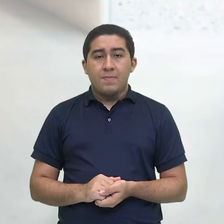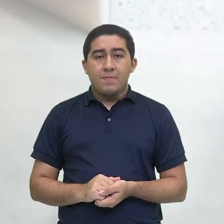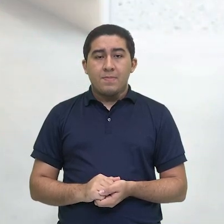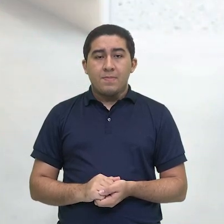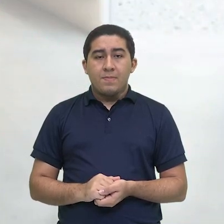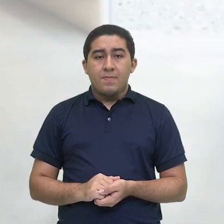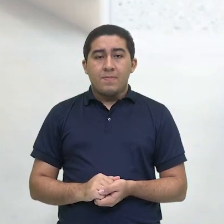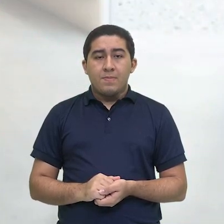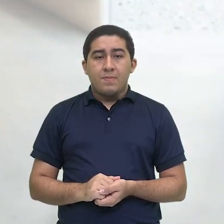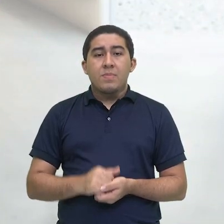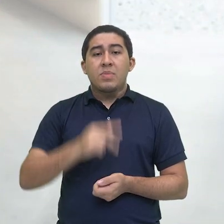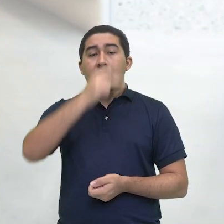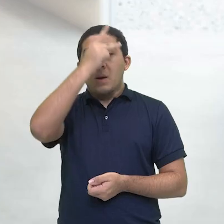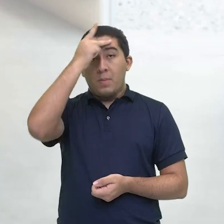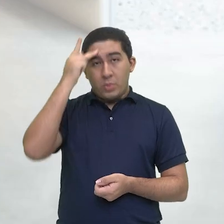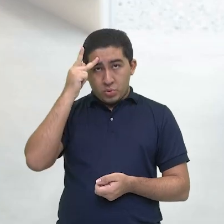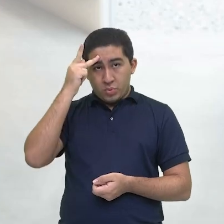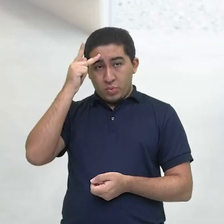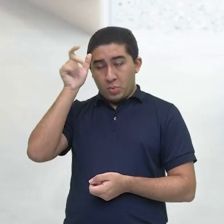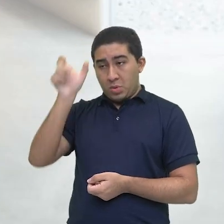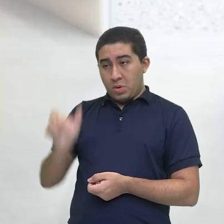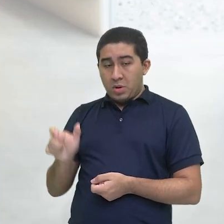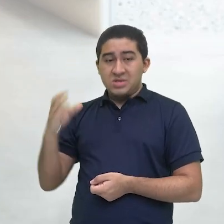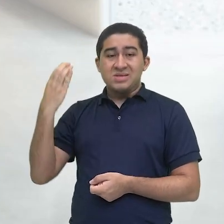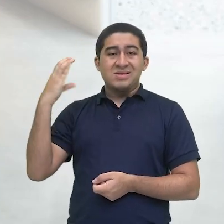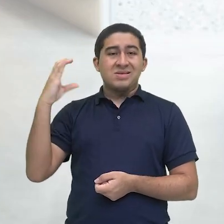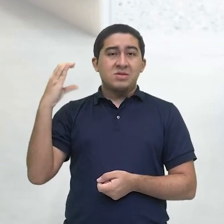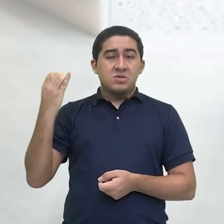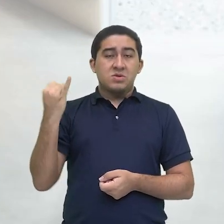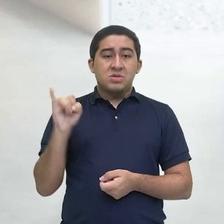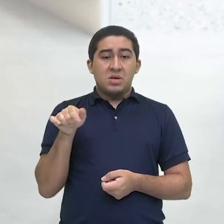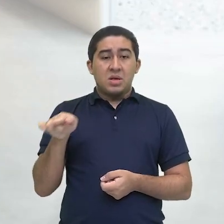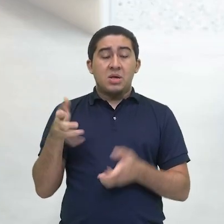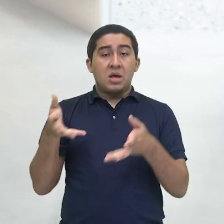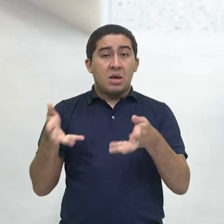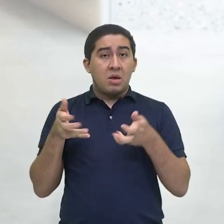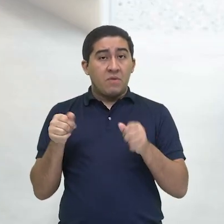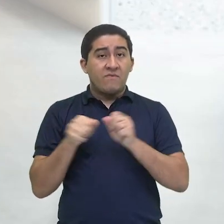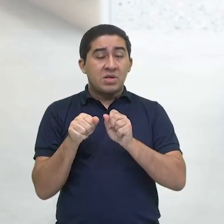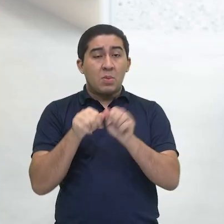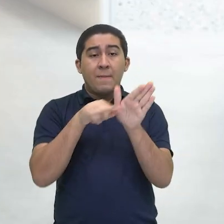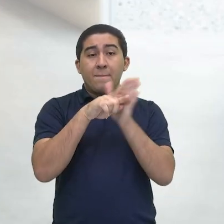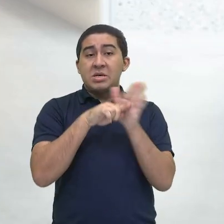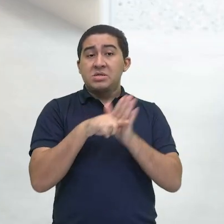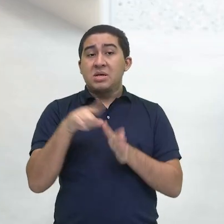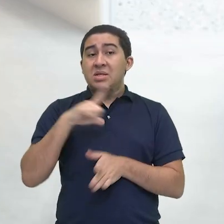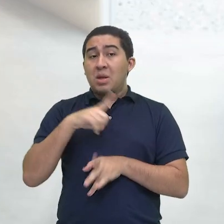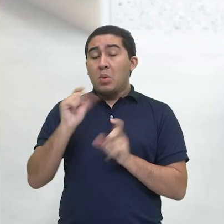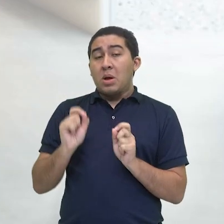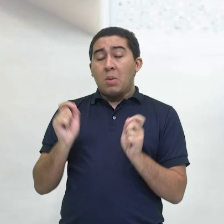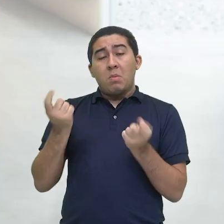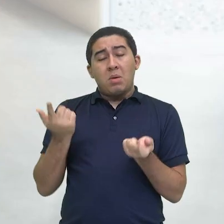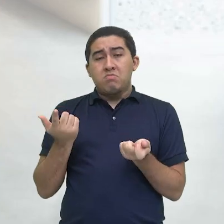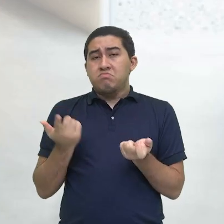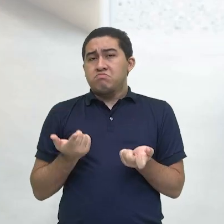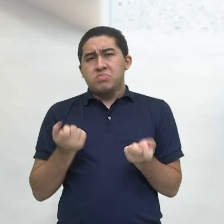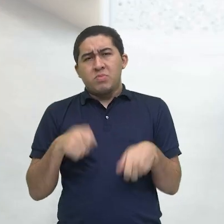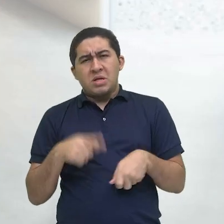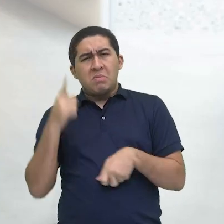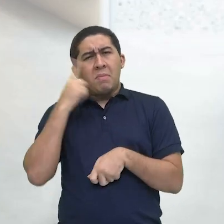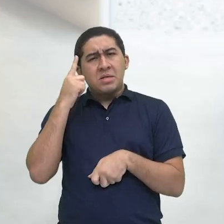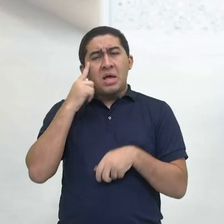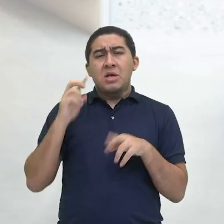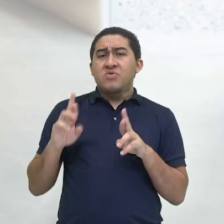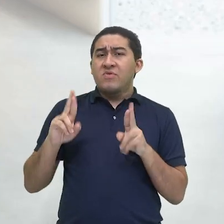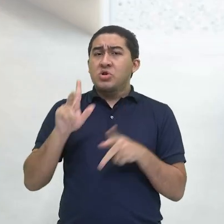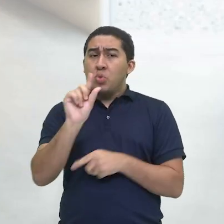O cientista, quando ele quer fazer uma pesquisa, ele tem uma maneira de pensar que é diferente, um pouco diferente ou